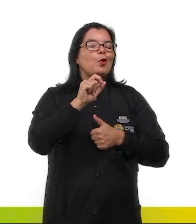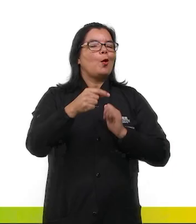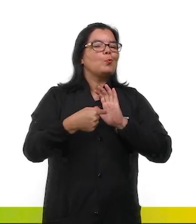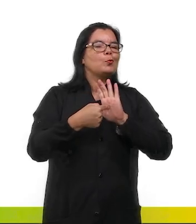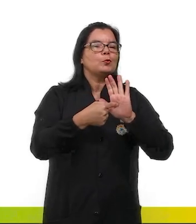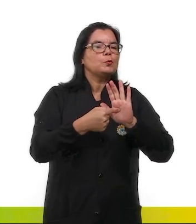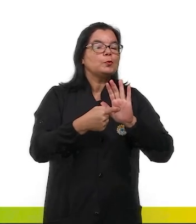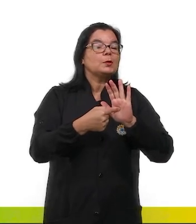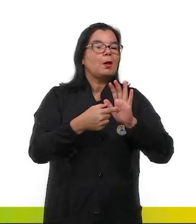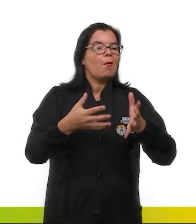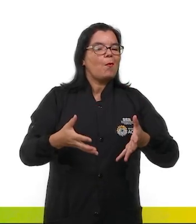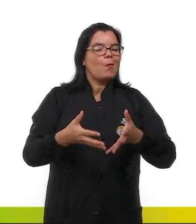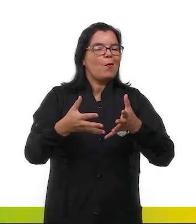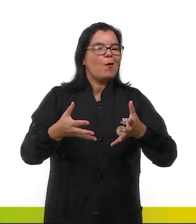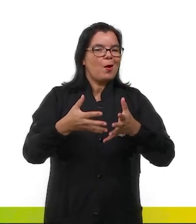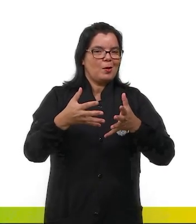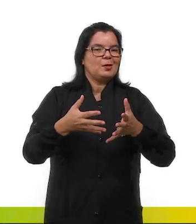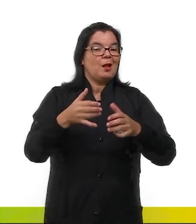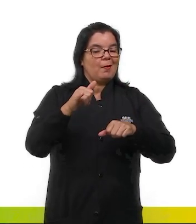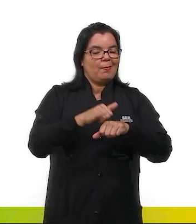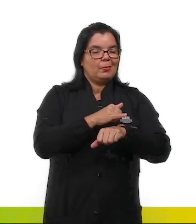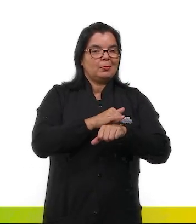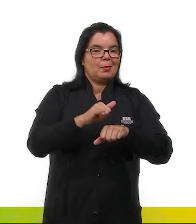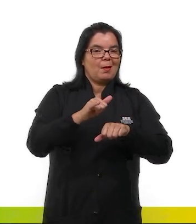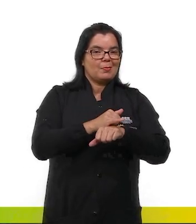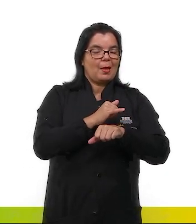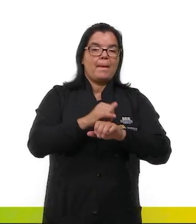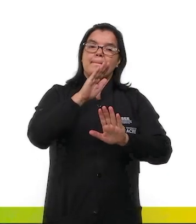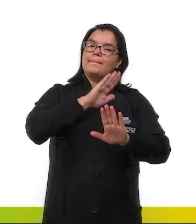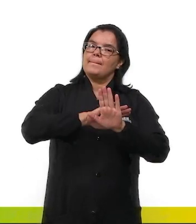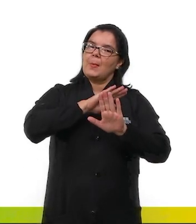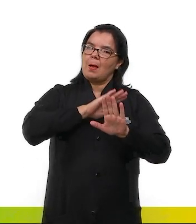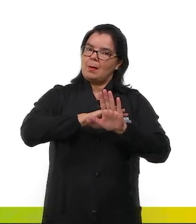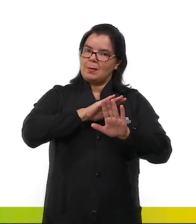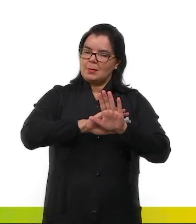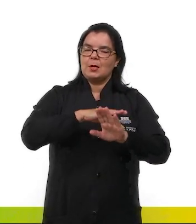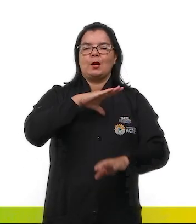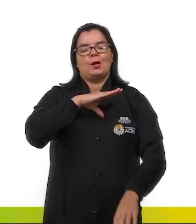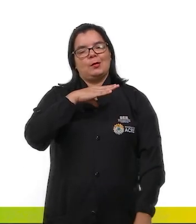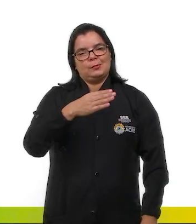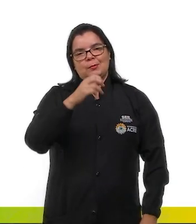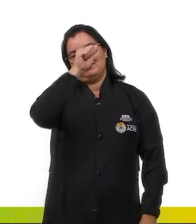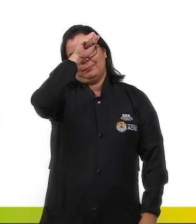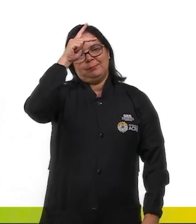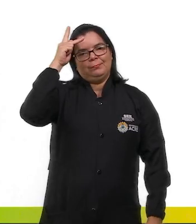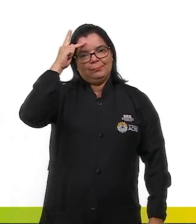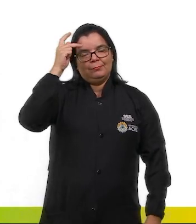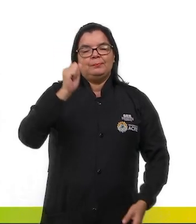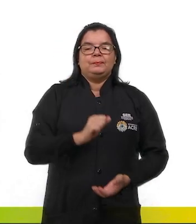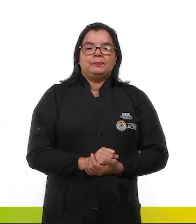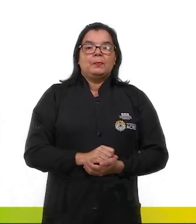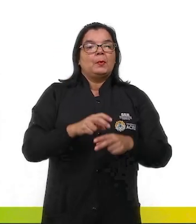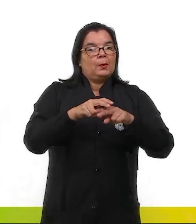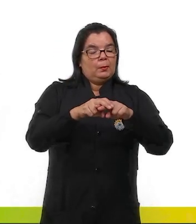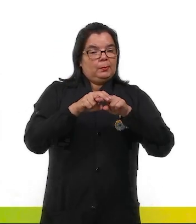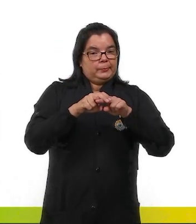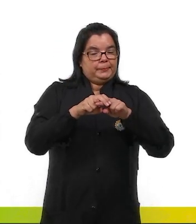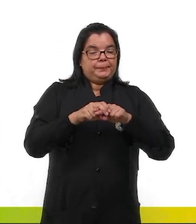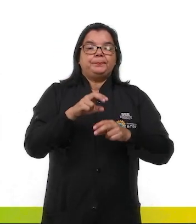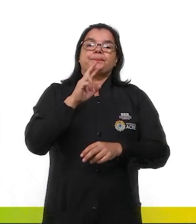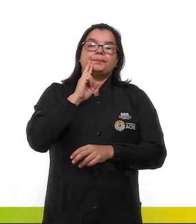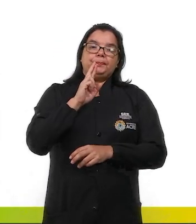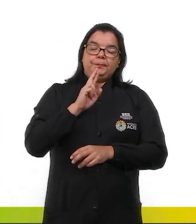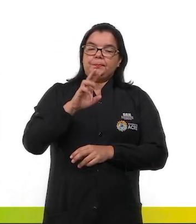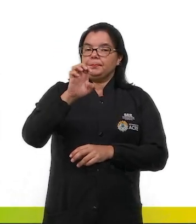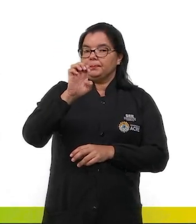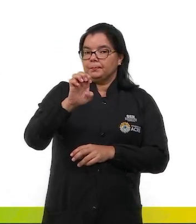ele aponta uma motivação estratégica por trás da ação da prefeitura. Então, por isso que o nosso gabarito